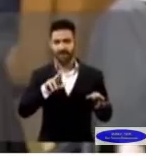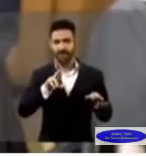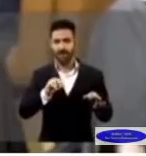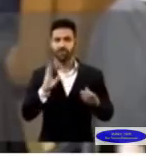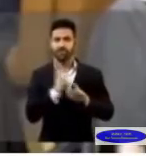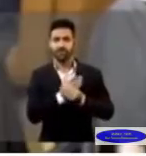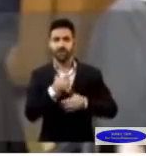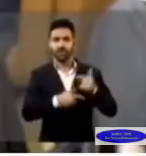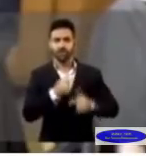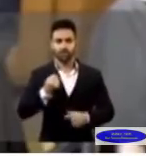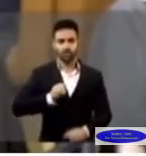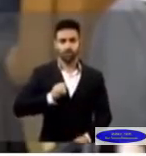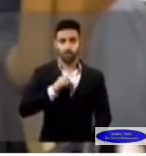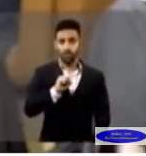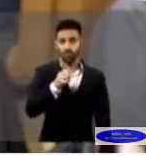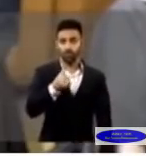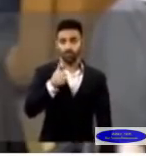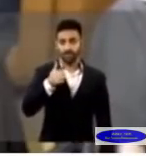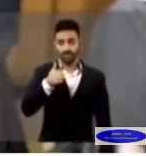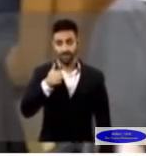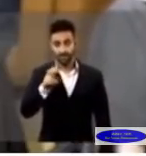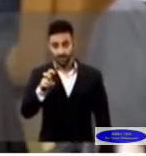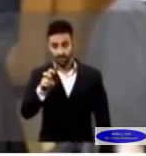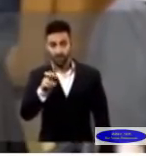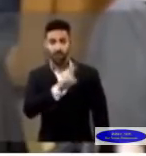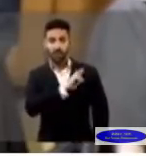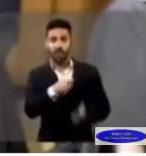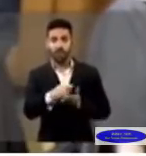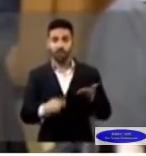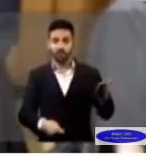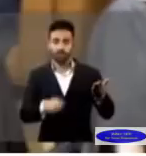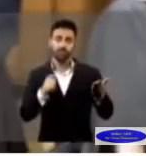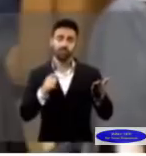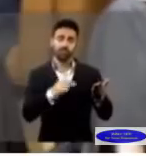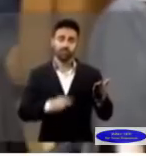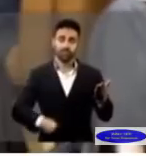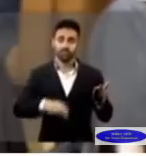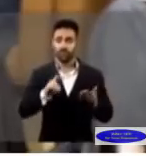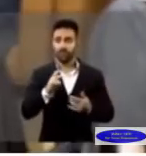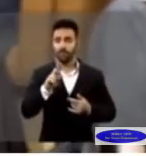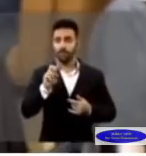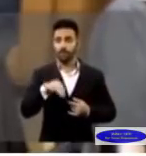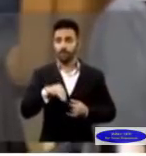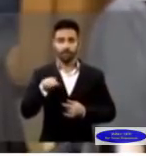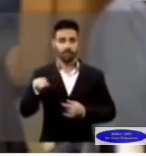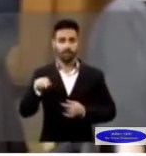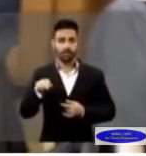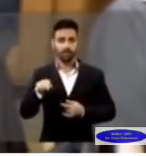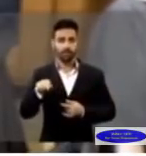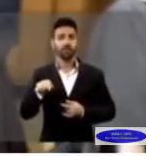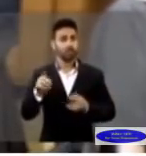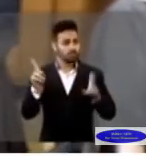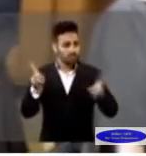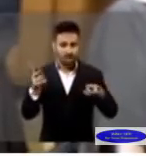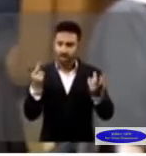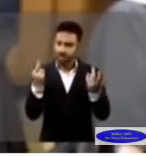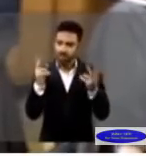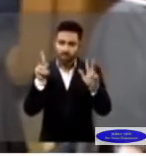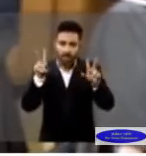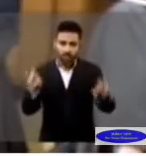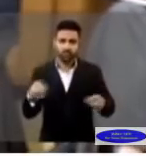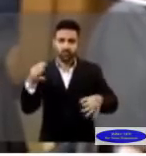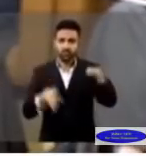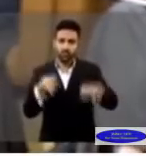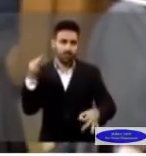dessa jurisprudência. Ela prosperou e avançou sob a égide dessa jurisprudência. E ela continua avançando a